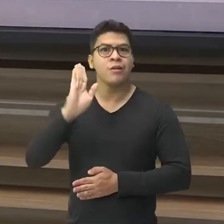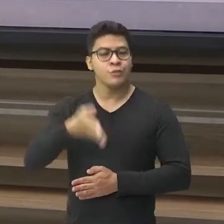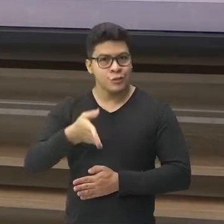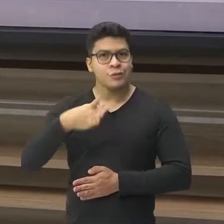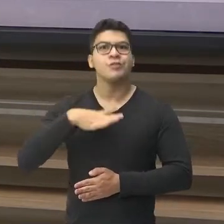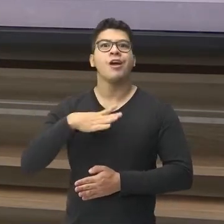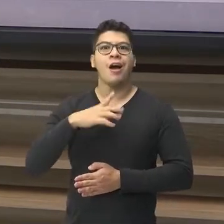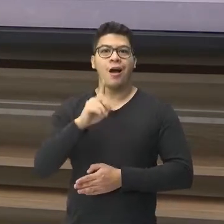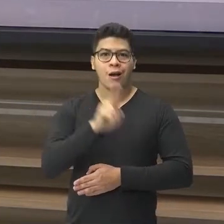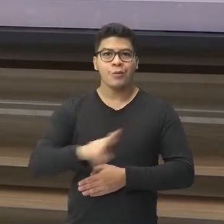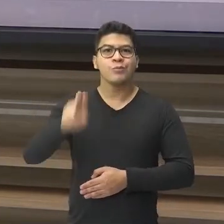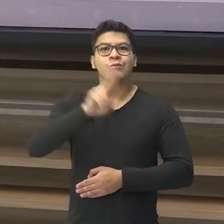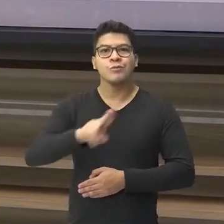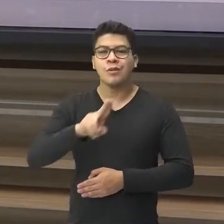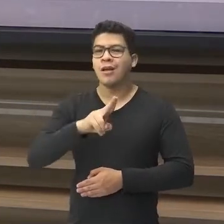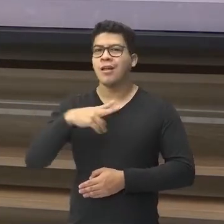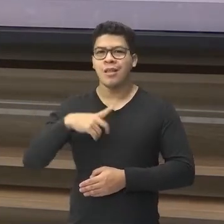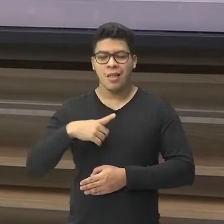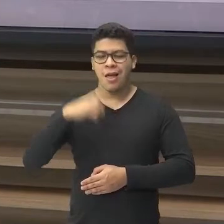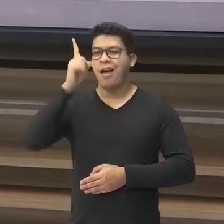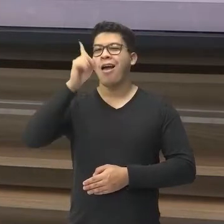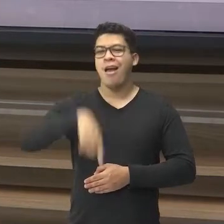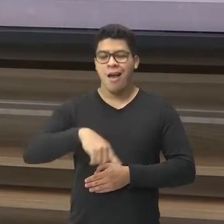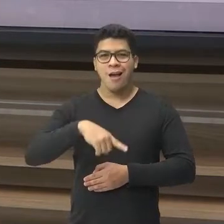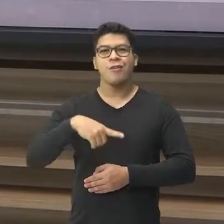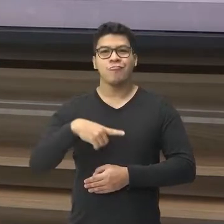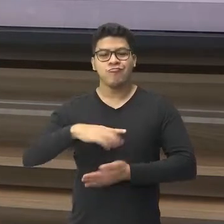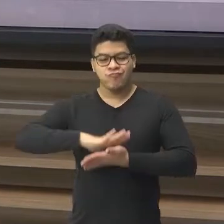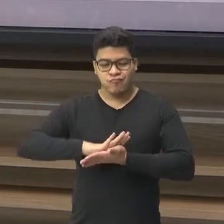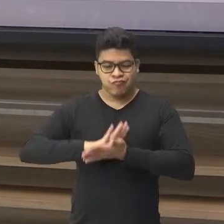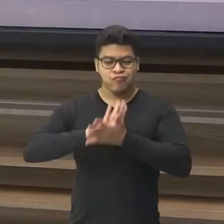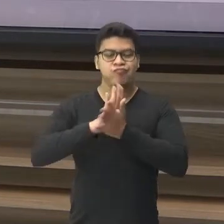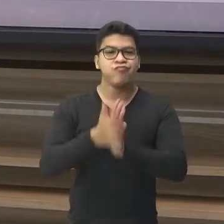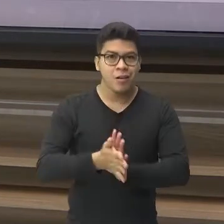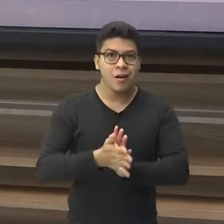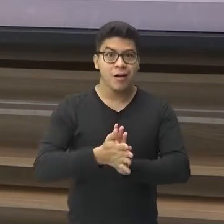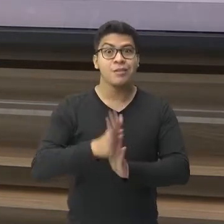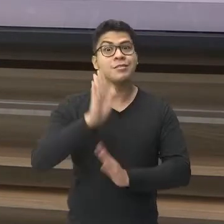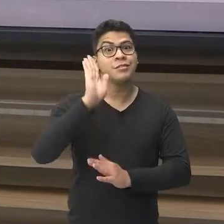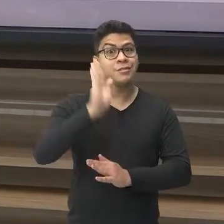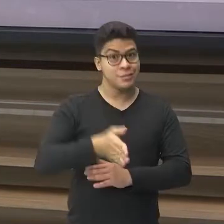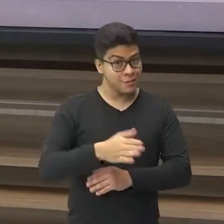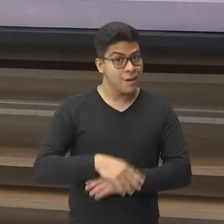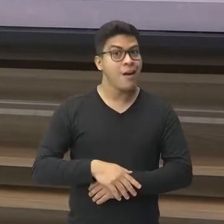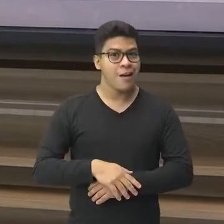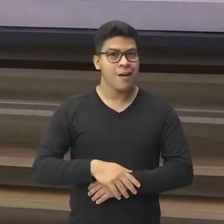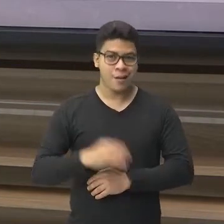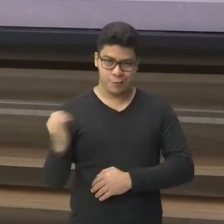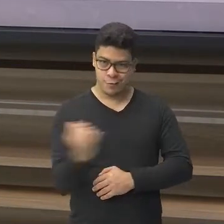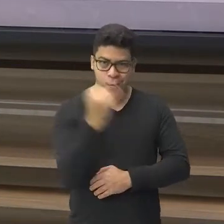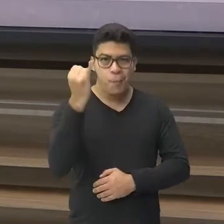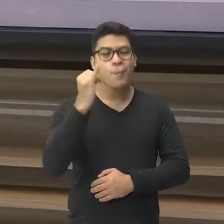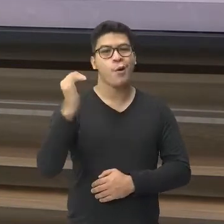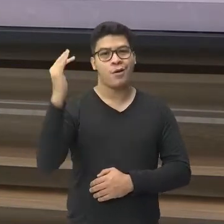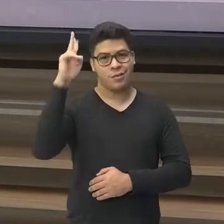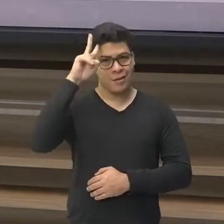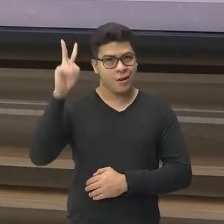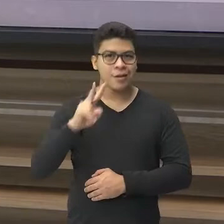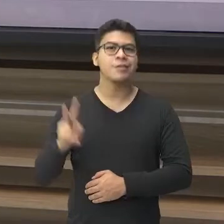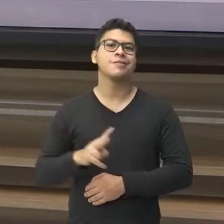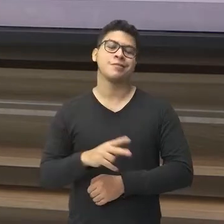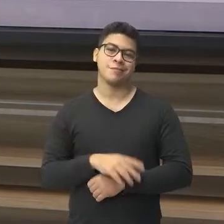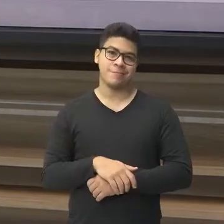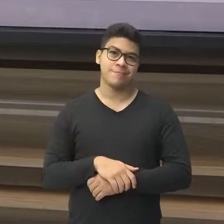os franceses. E foi uma derrota homérica que Napoleão sofreu. Tá vendo aí como é importante a gente estudar a história? Então, utilizando